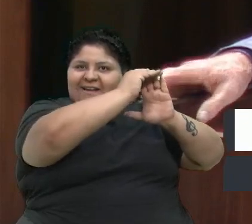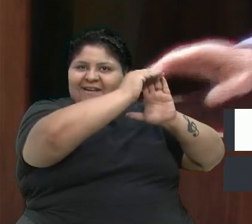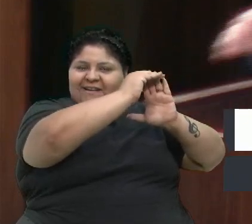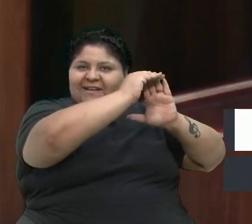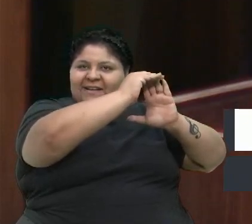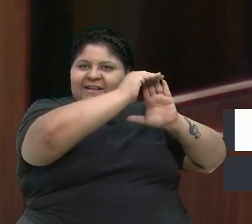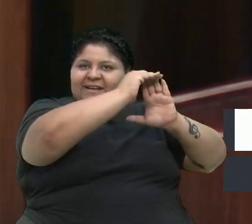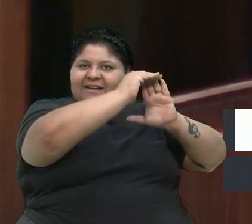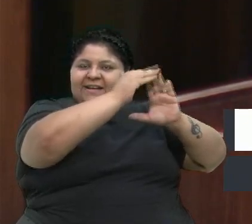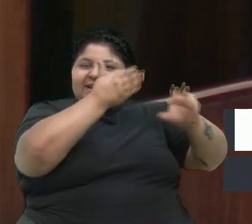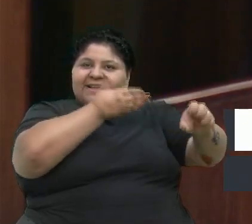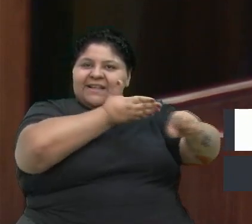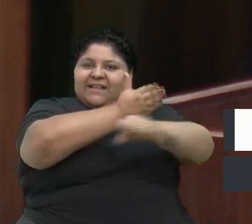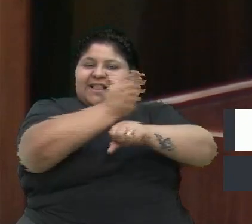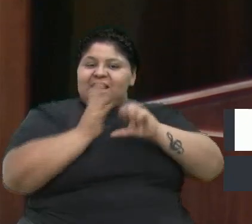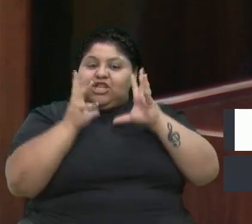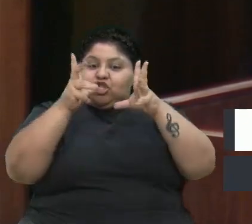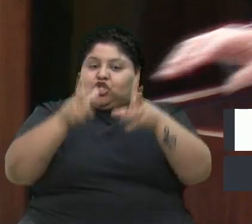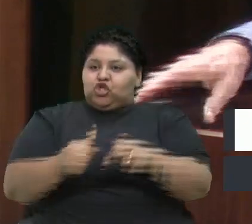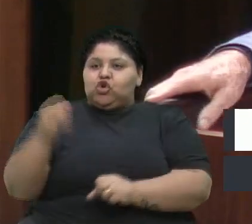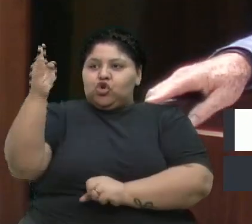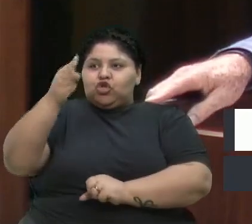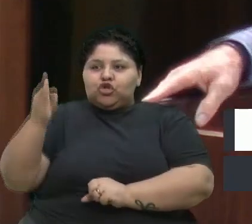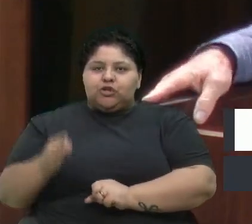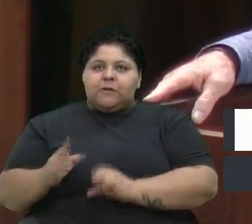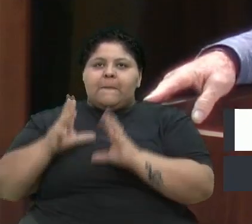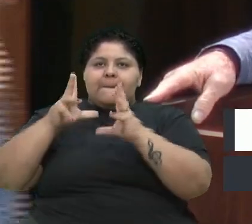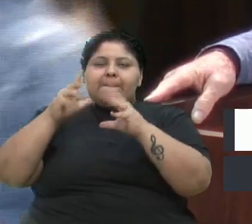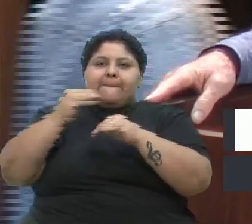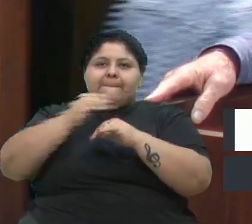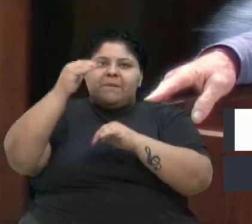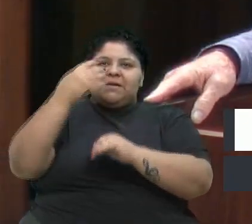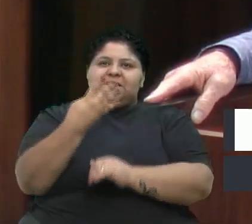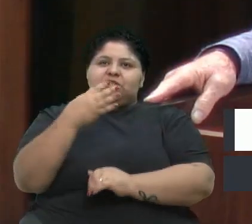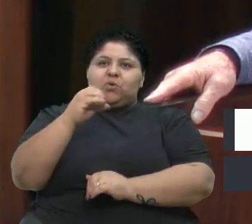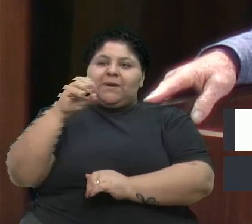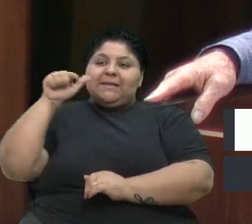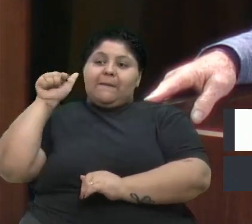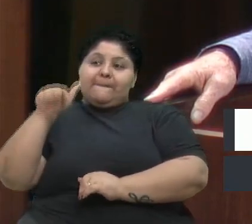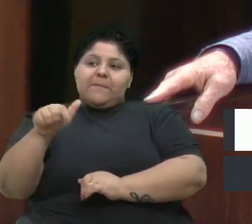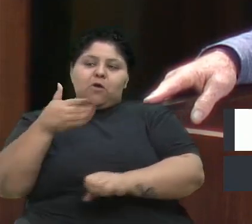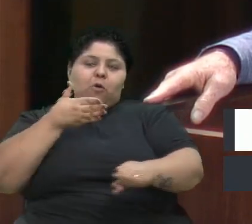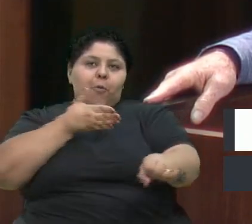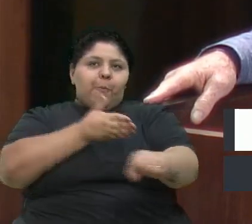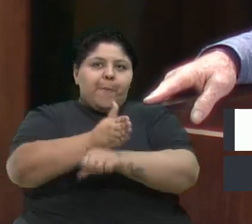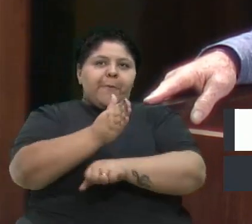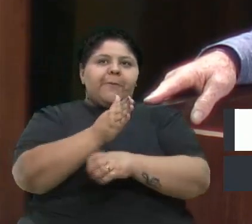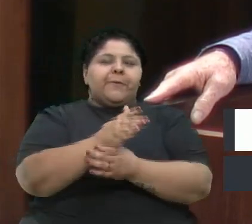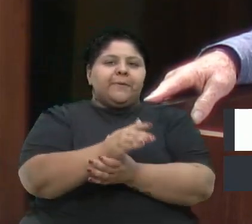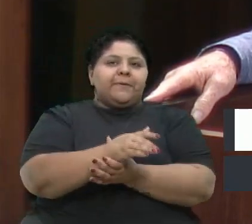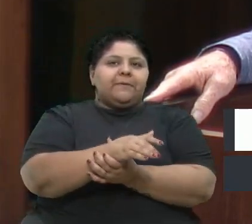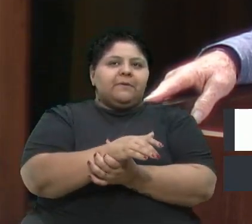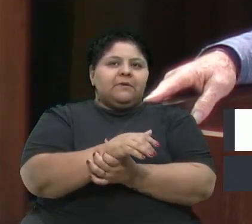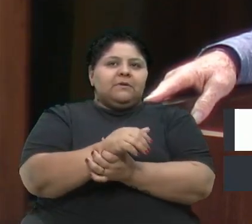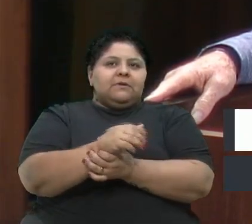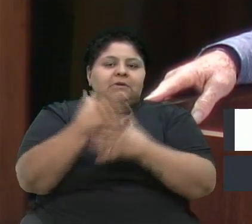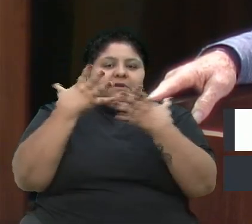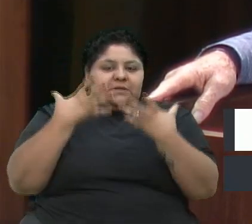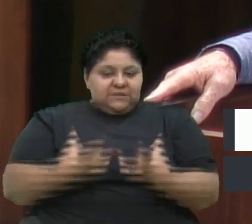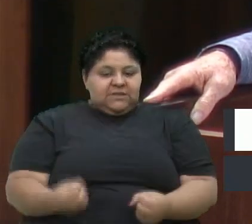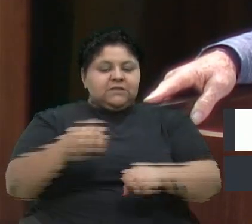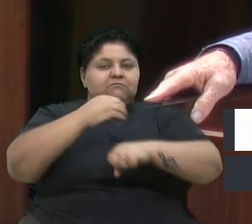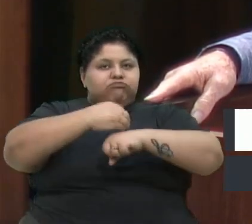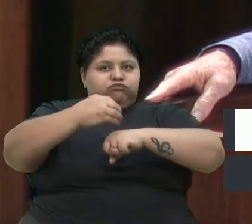das participantes de todo o Brasil, de mais de 40 mil participantes. E, aceitando a sugestão do